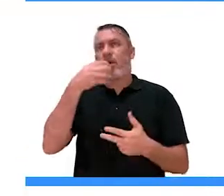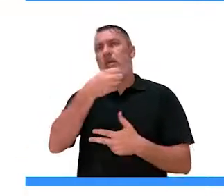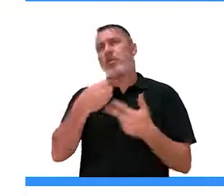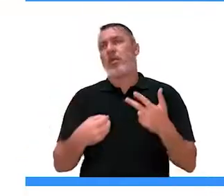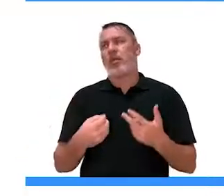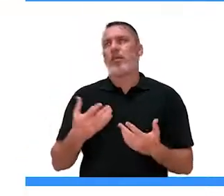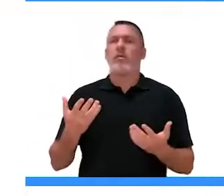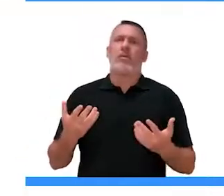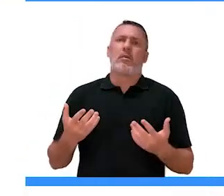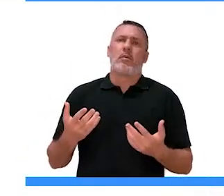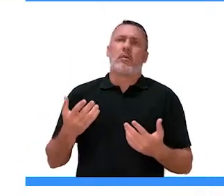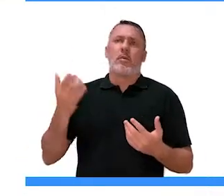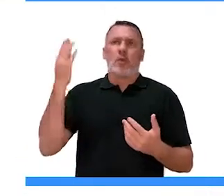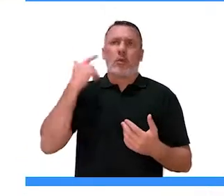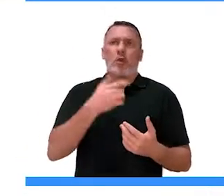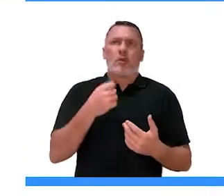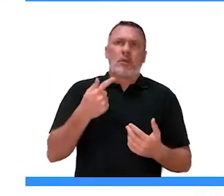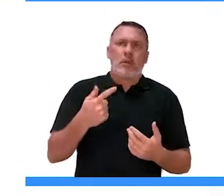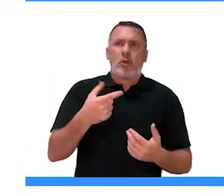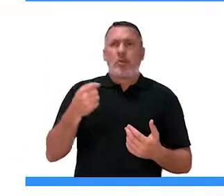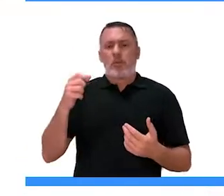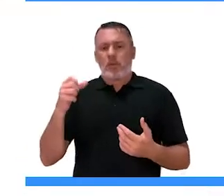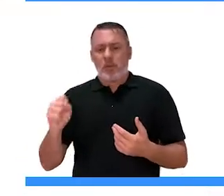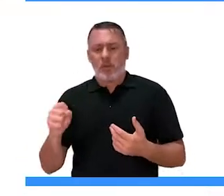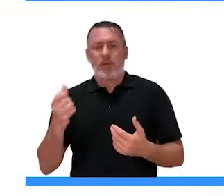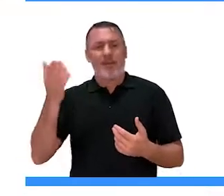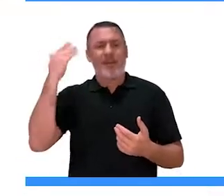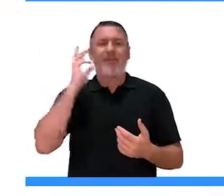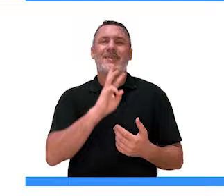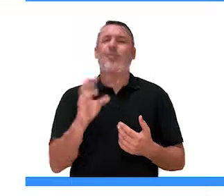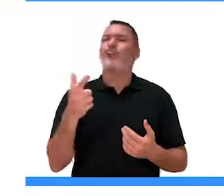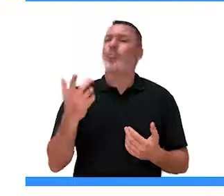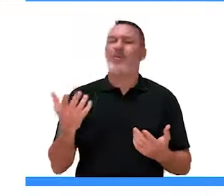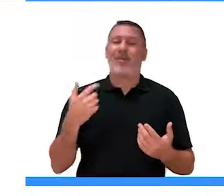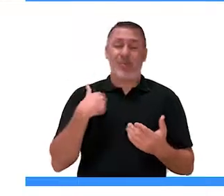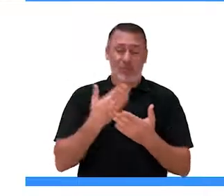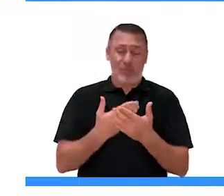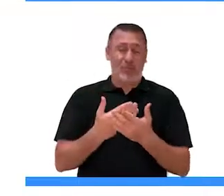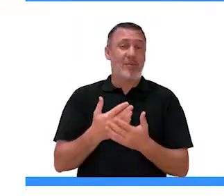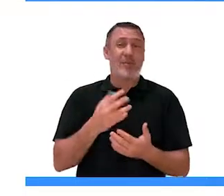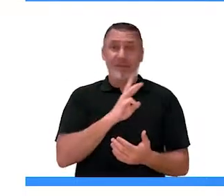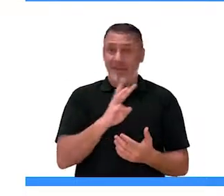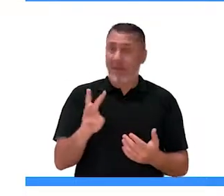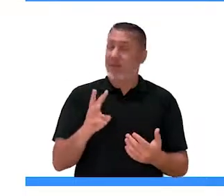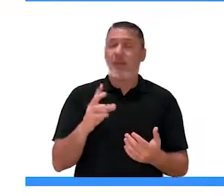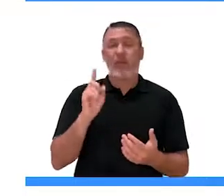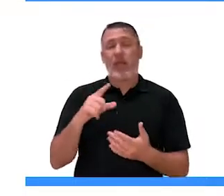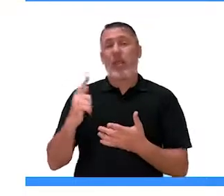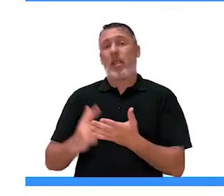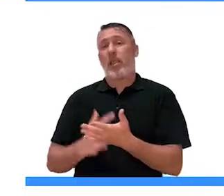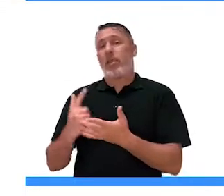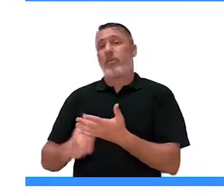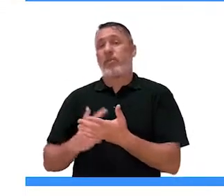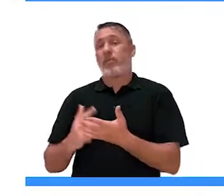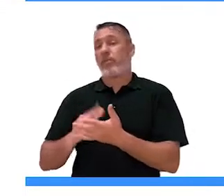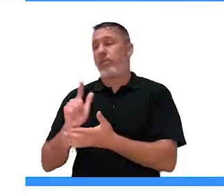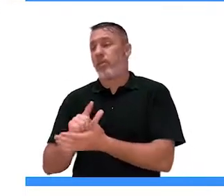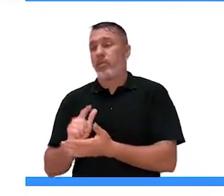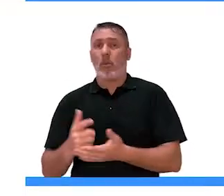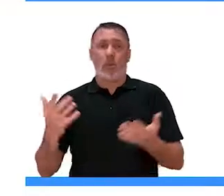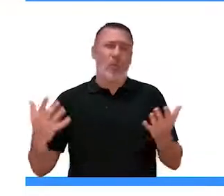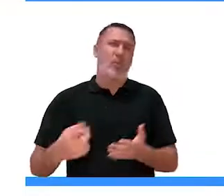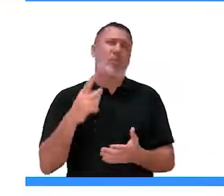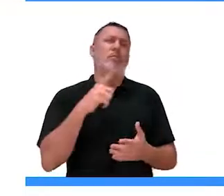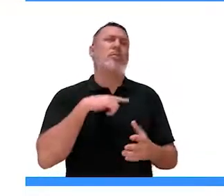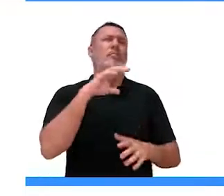eu fazia Enem, isso em 2007, 2008, a gente nem tinha site, a gente tinha que estudar pelos métodos tradicionais.